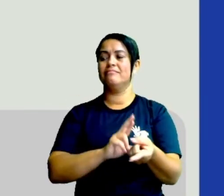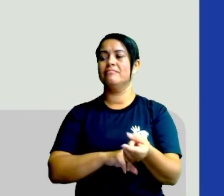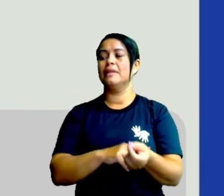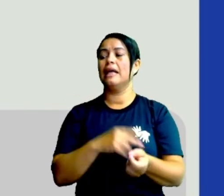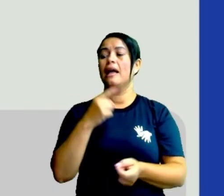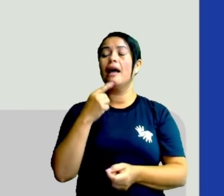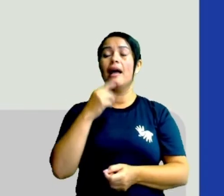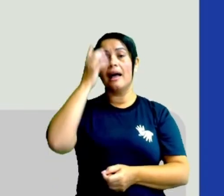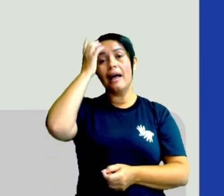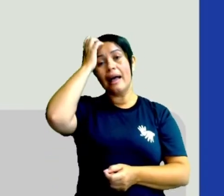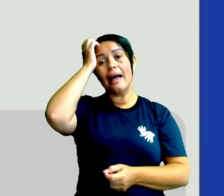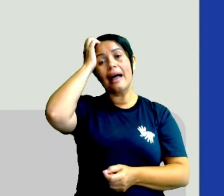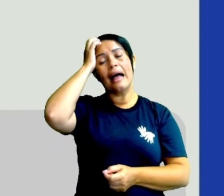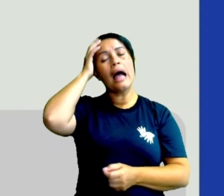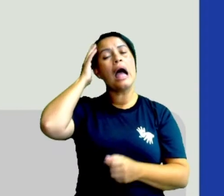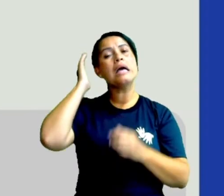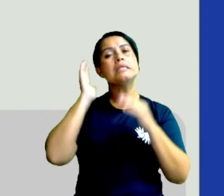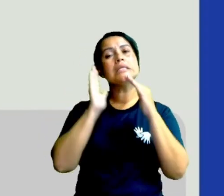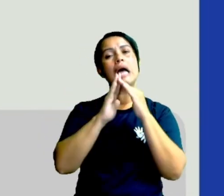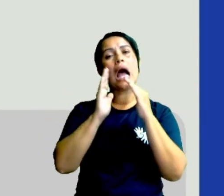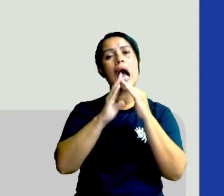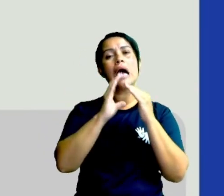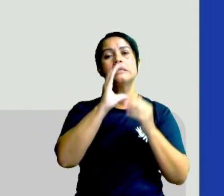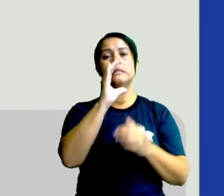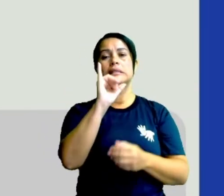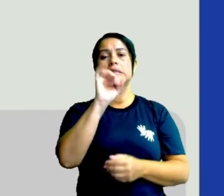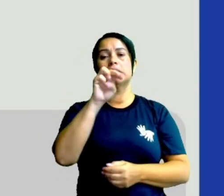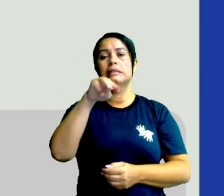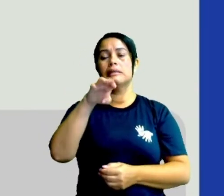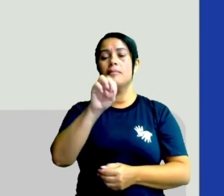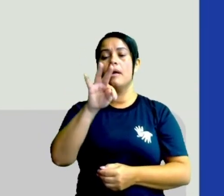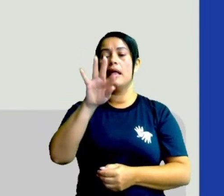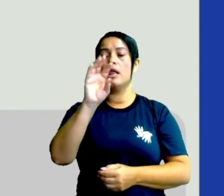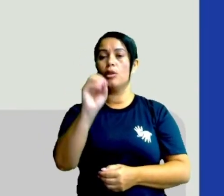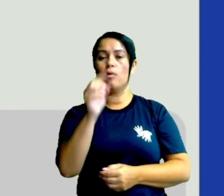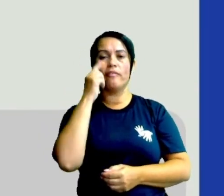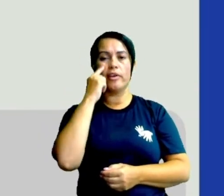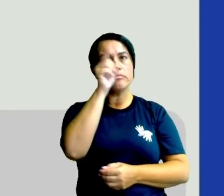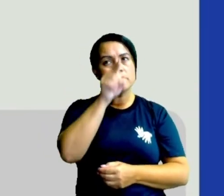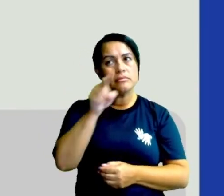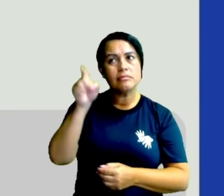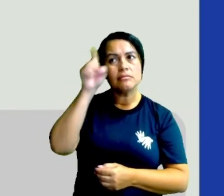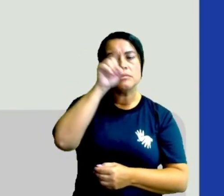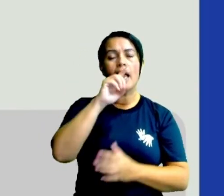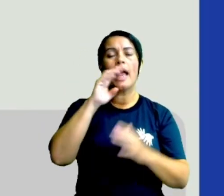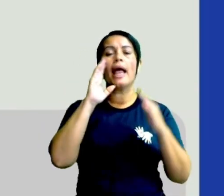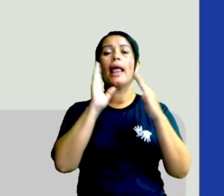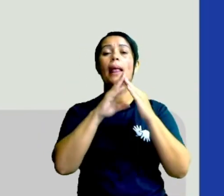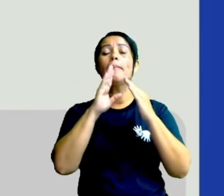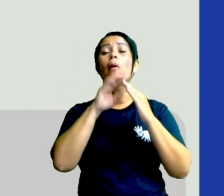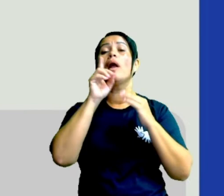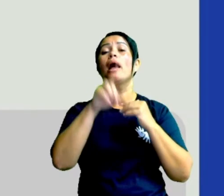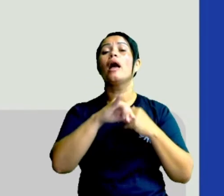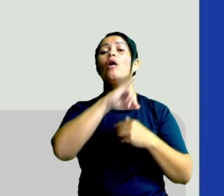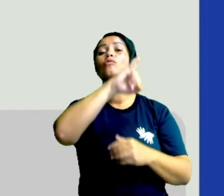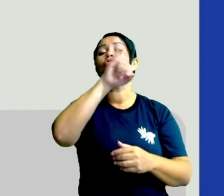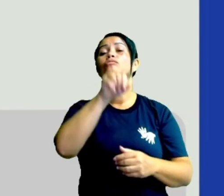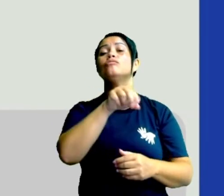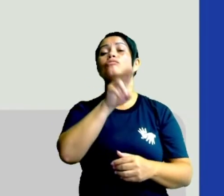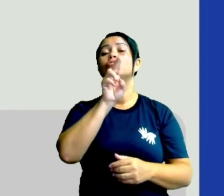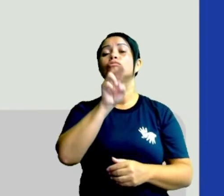essa casa é de cimento apareceu circulado aí para vocês quem mora nela é